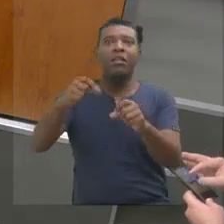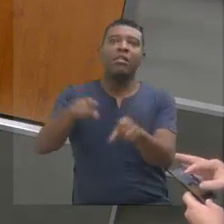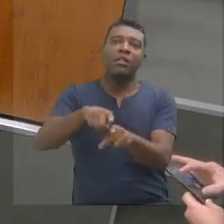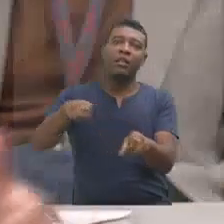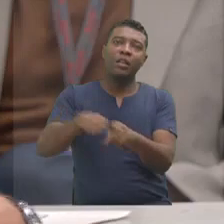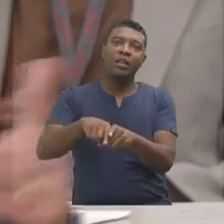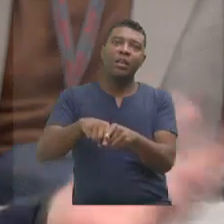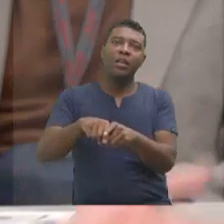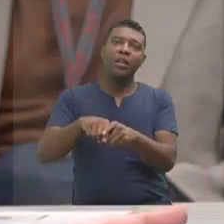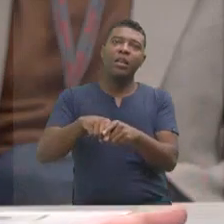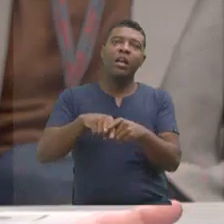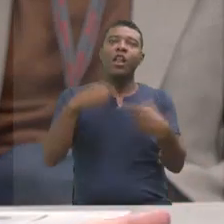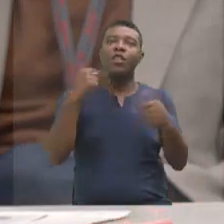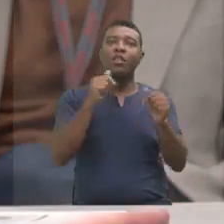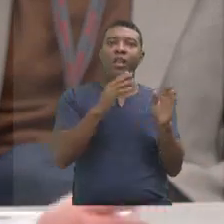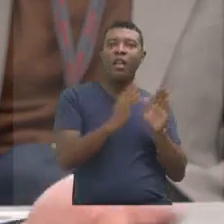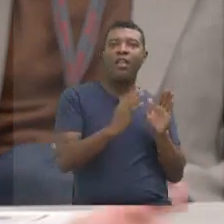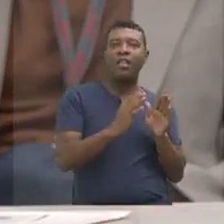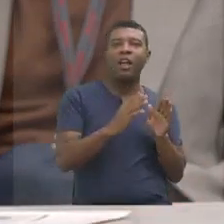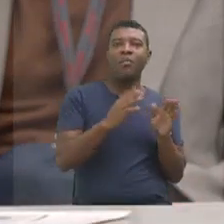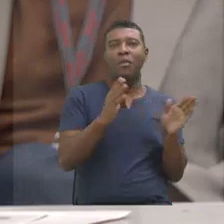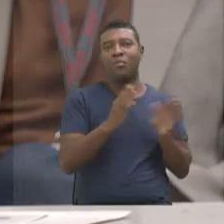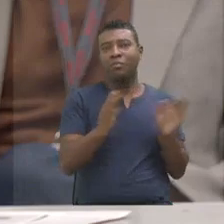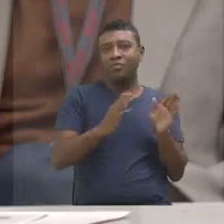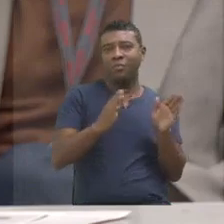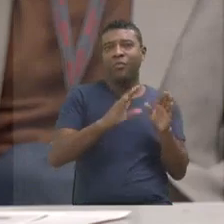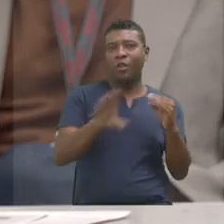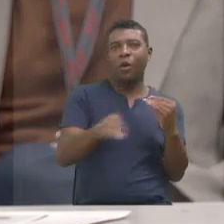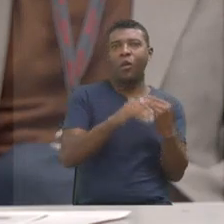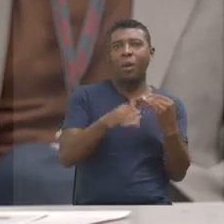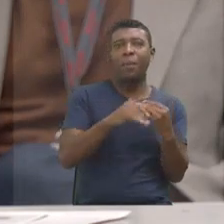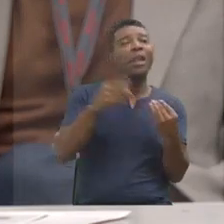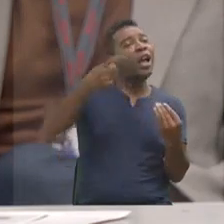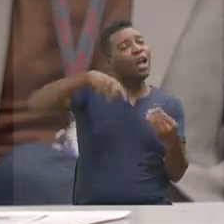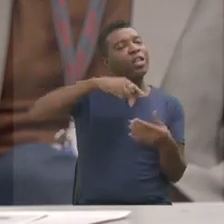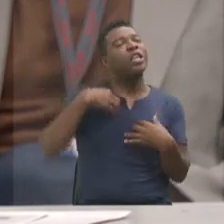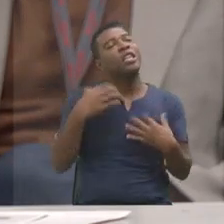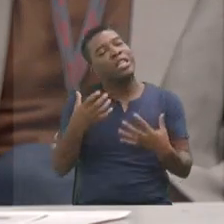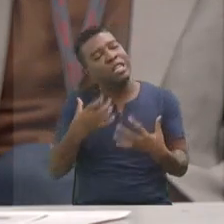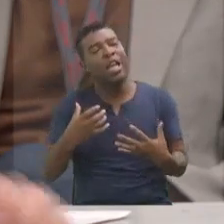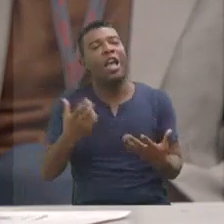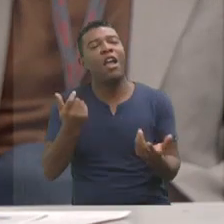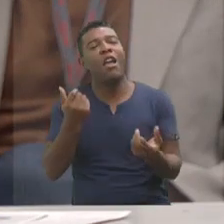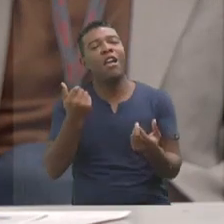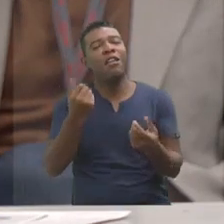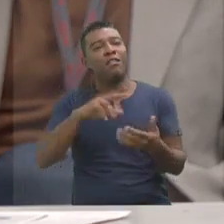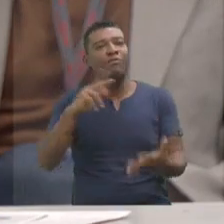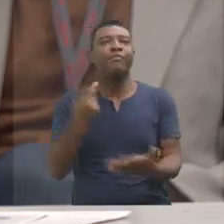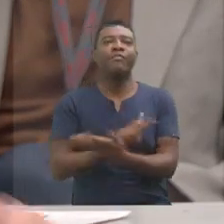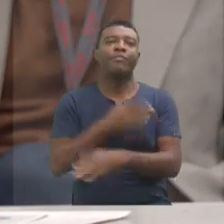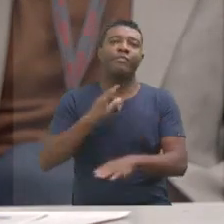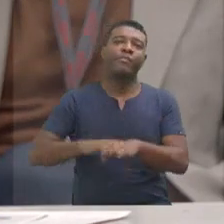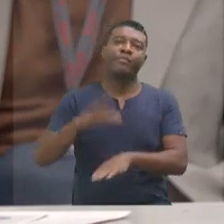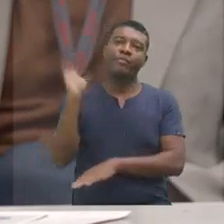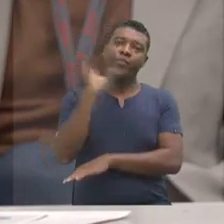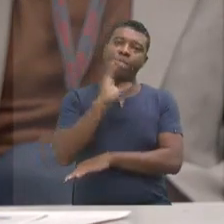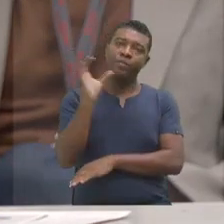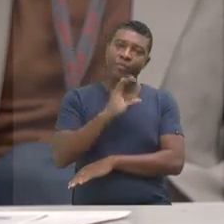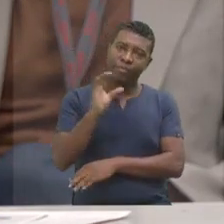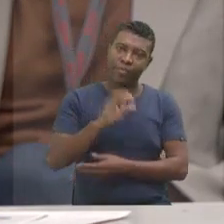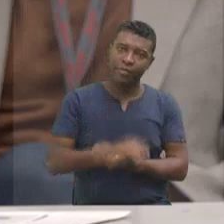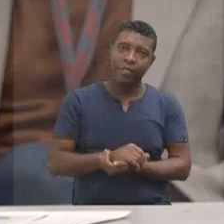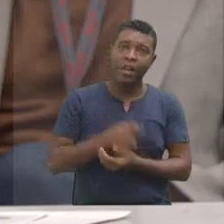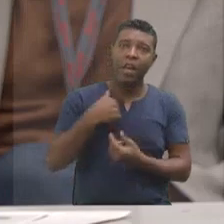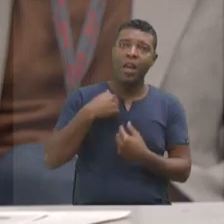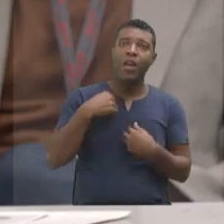não tem essa etapa de projeto arquitetura complementar a gente quer que isso aconteça o mais rápido possível e eu conversei com o ministério